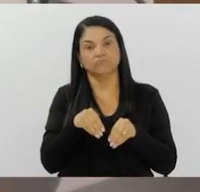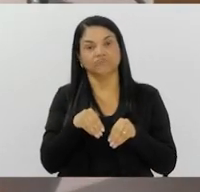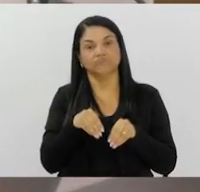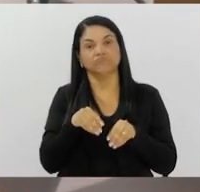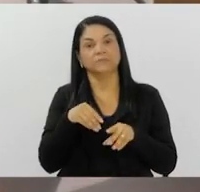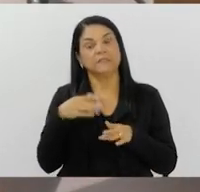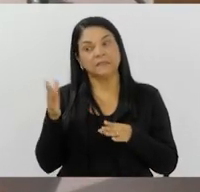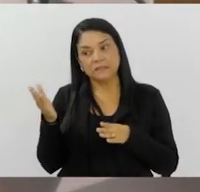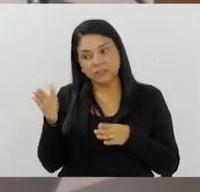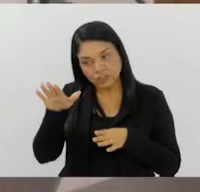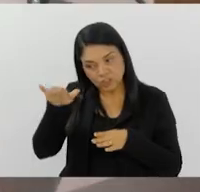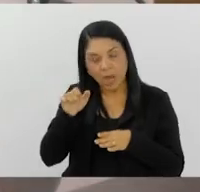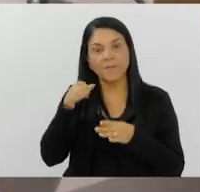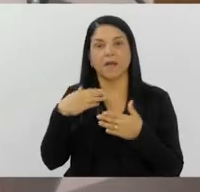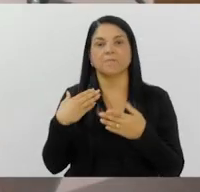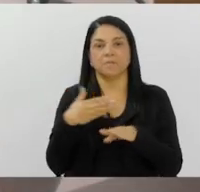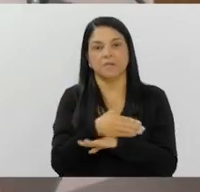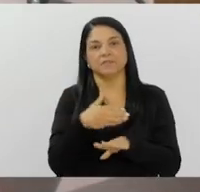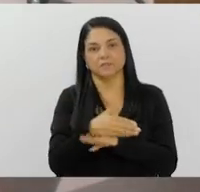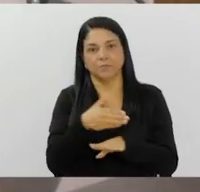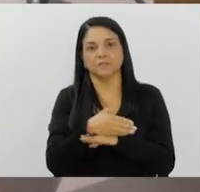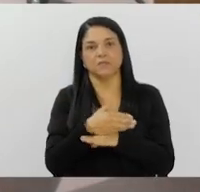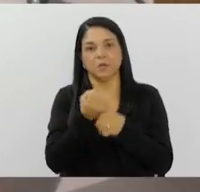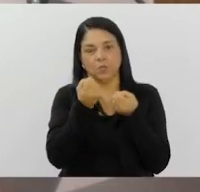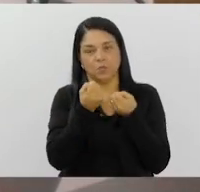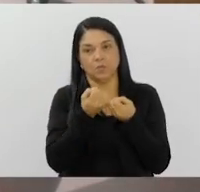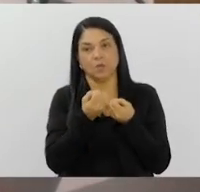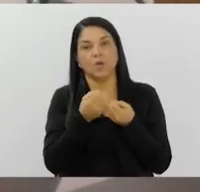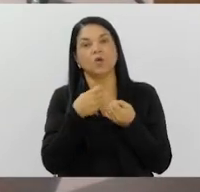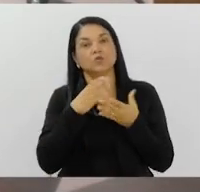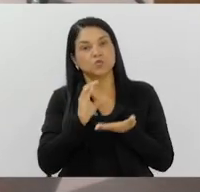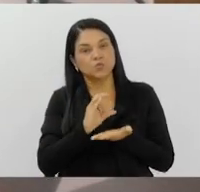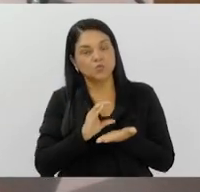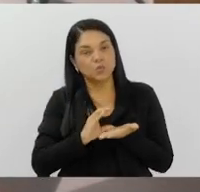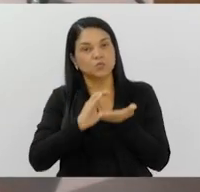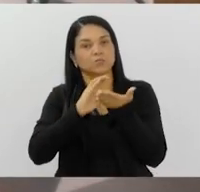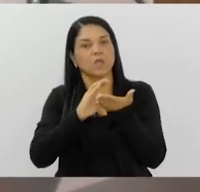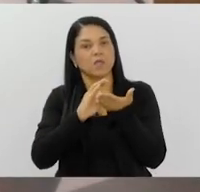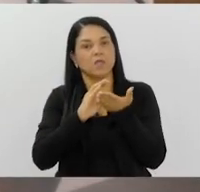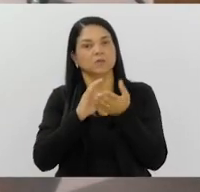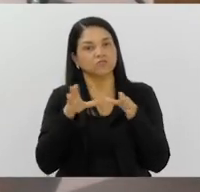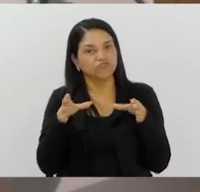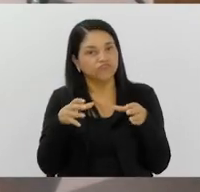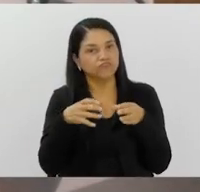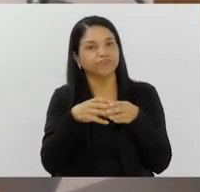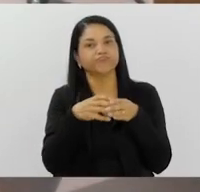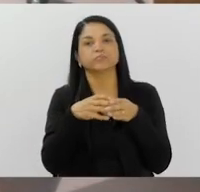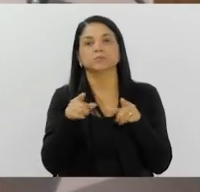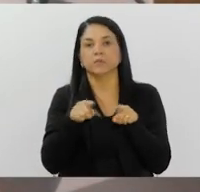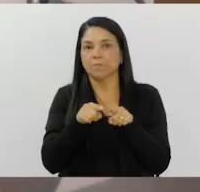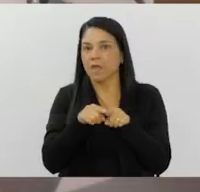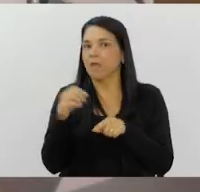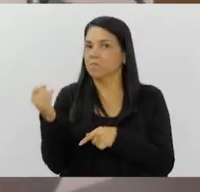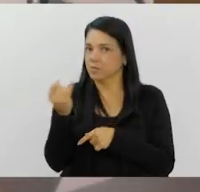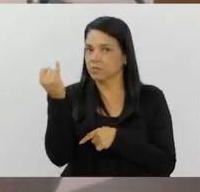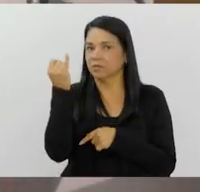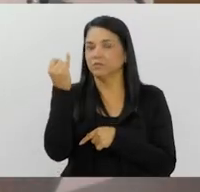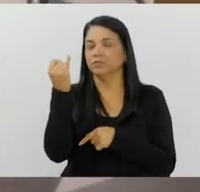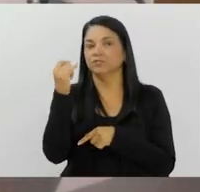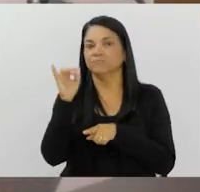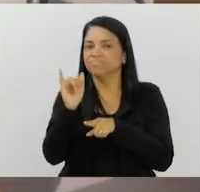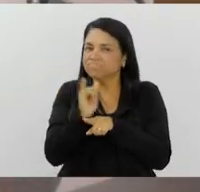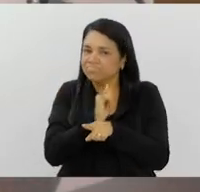essa participação e você bem destacou os conselhos os comitês são também uma forma mais uma vez que a os